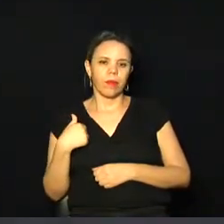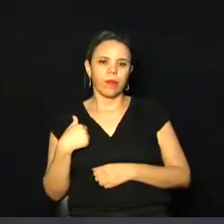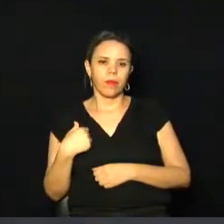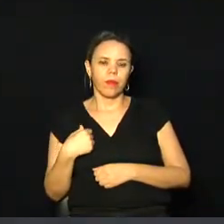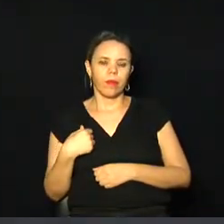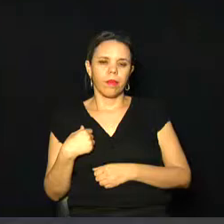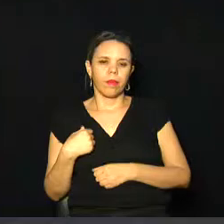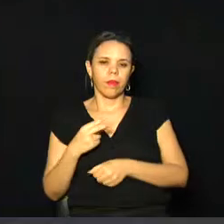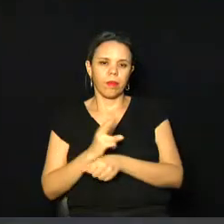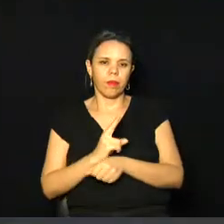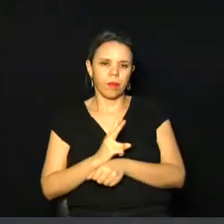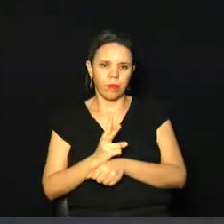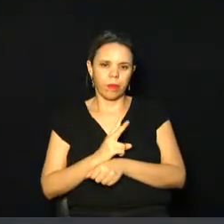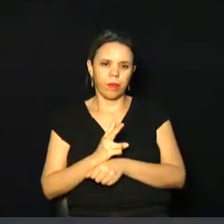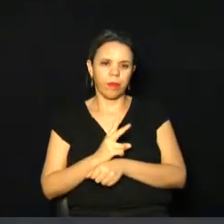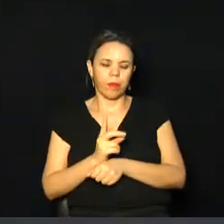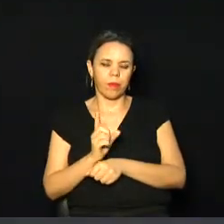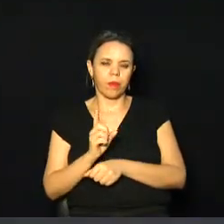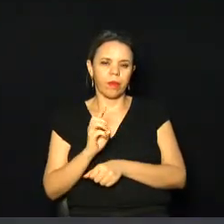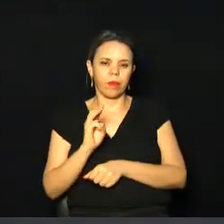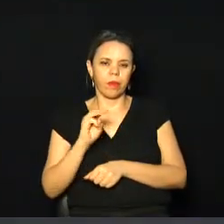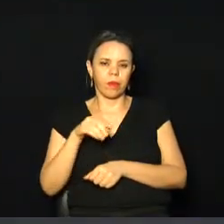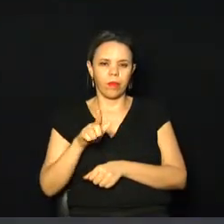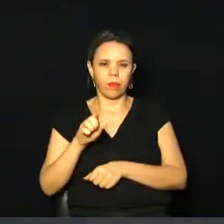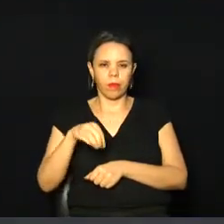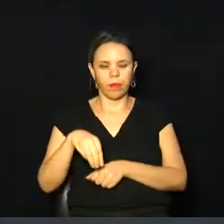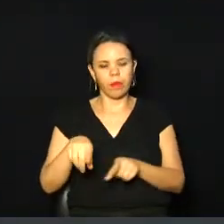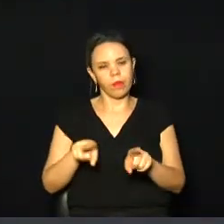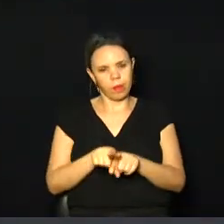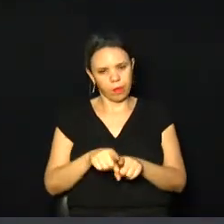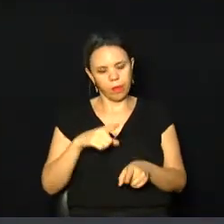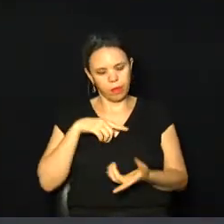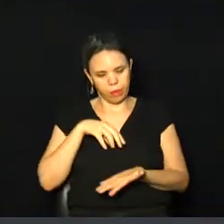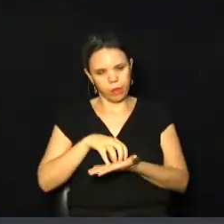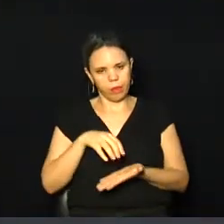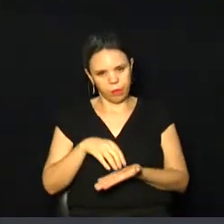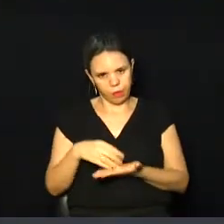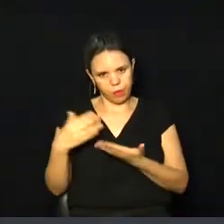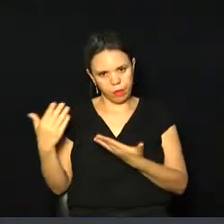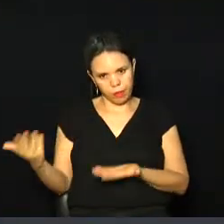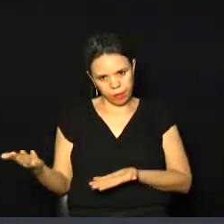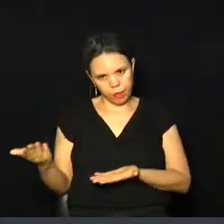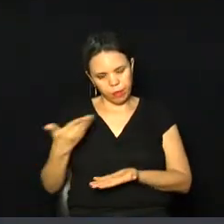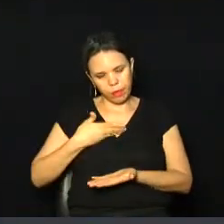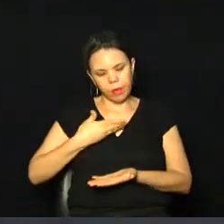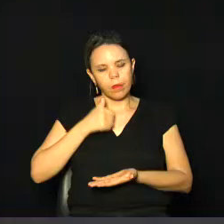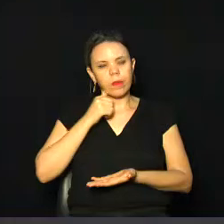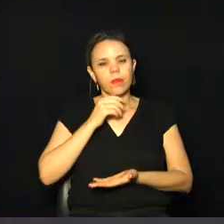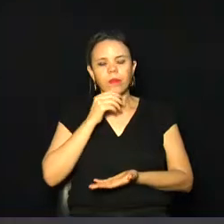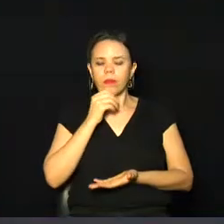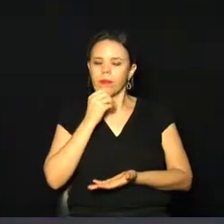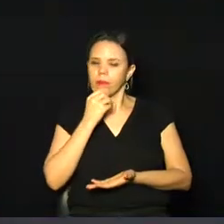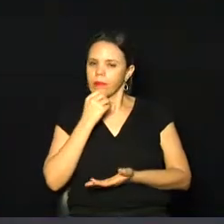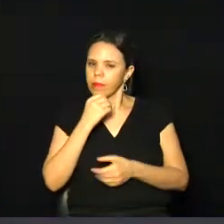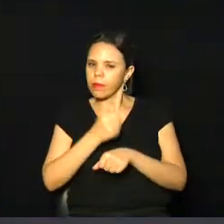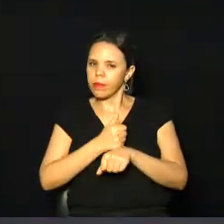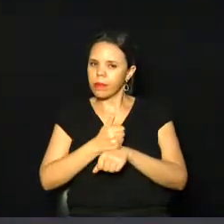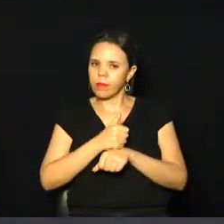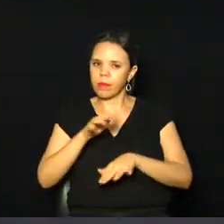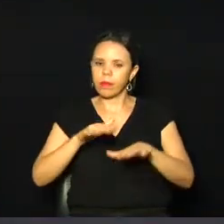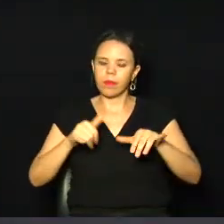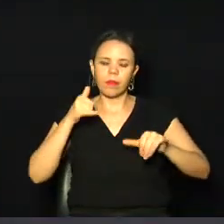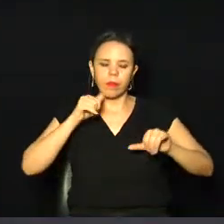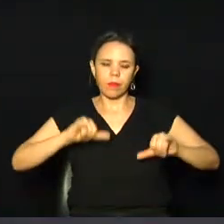a Guarda Municipal tem, né? Guarda Municipal também tem. Isso, Guarda Amiga da Mulher, que é especializado, que às vezes a mulher está